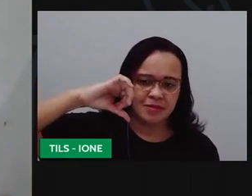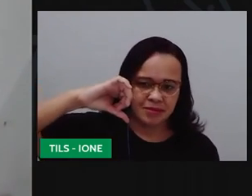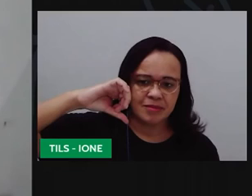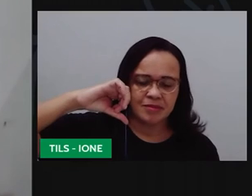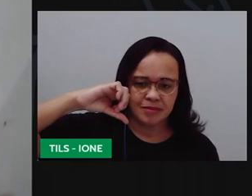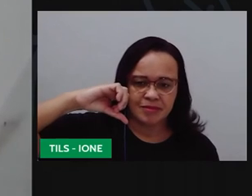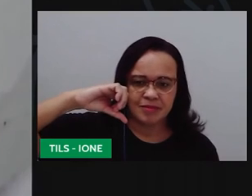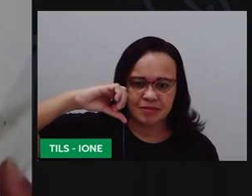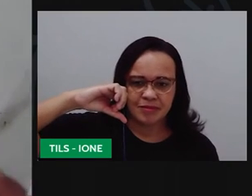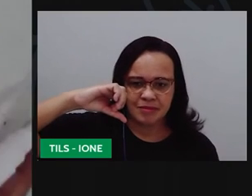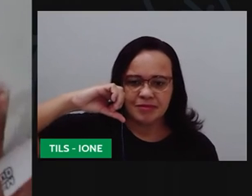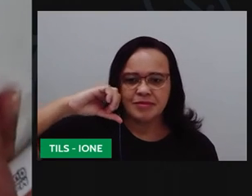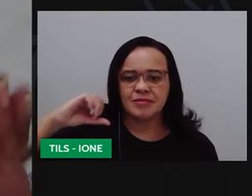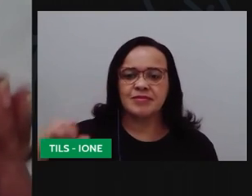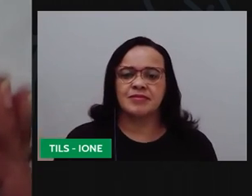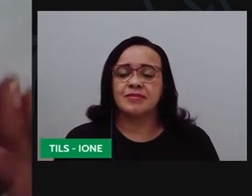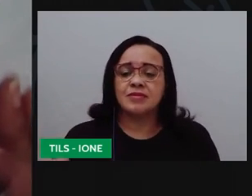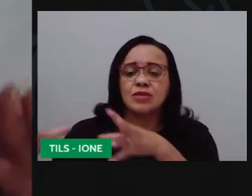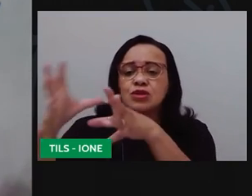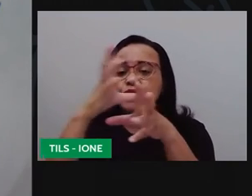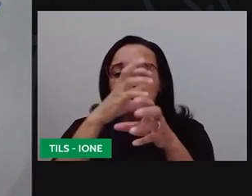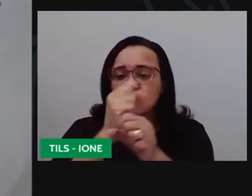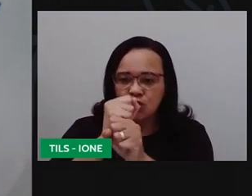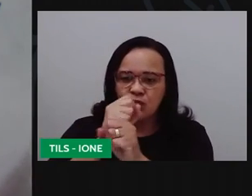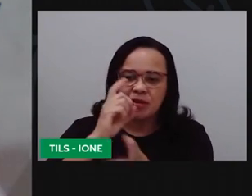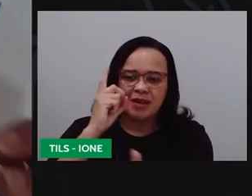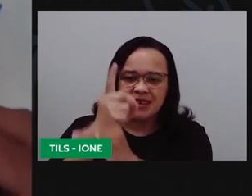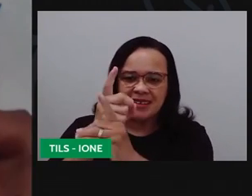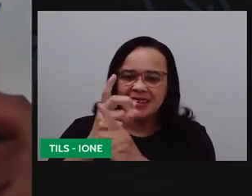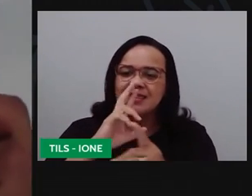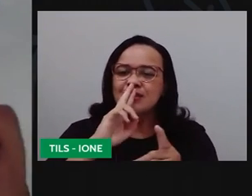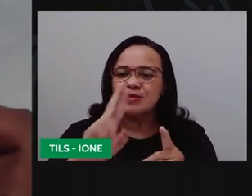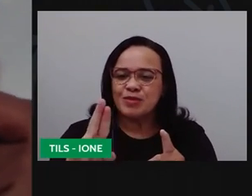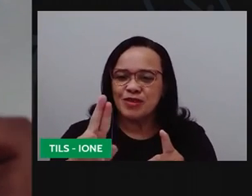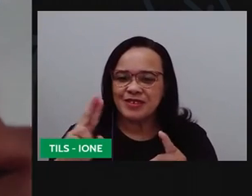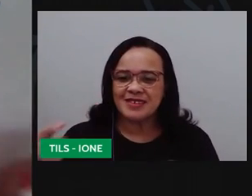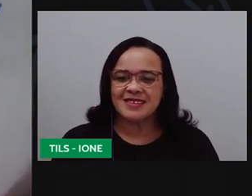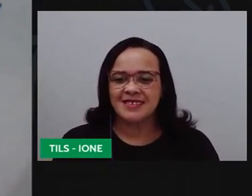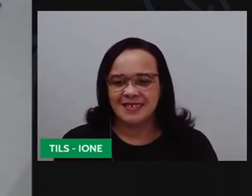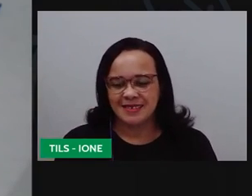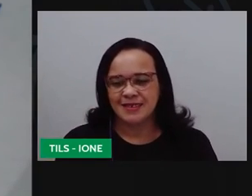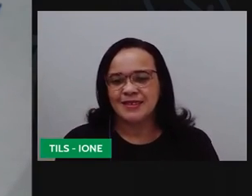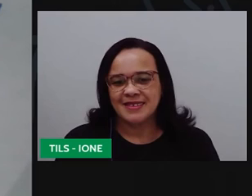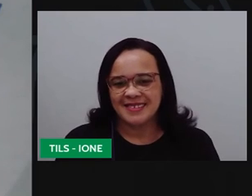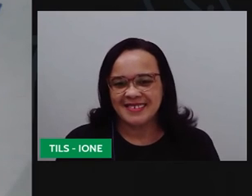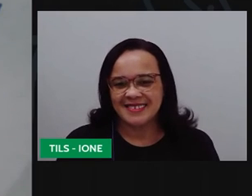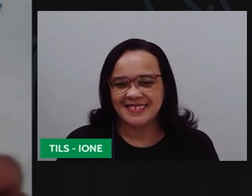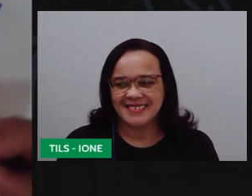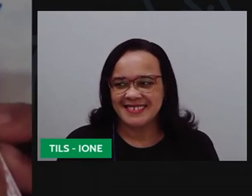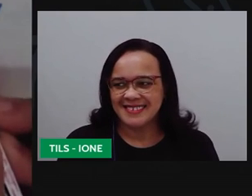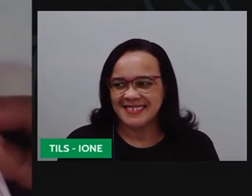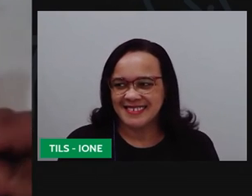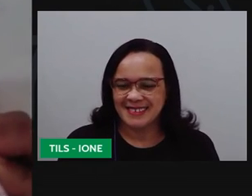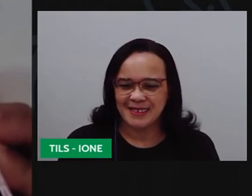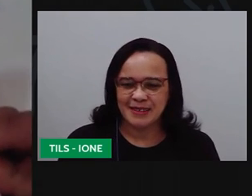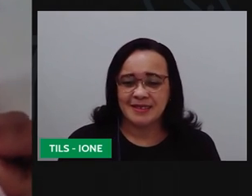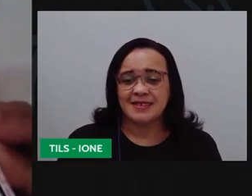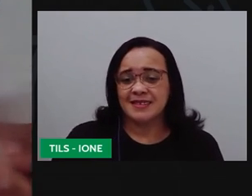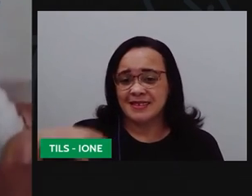9.469 essa é a minha o quê resolo some a gente esse negócio de quadro da NASA é fantástico